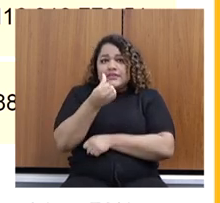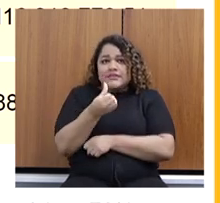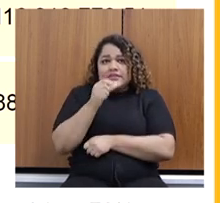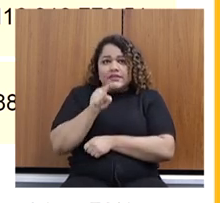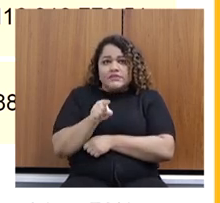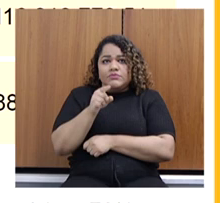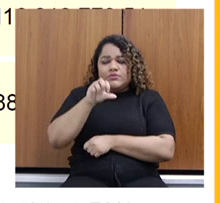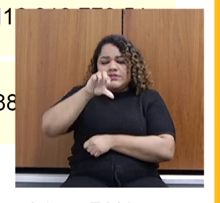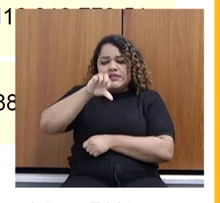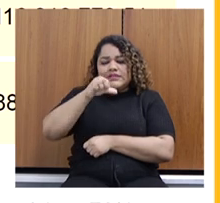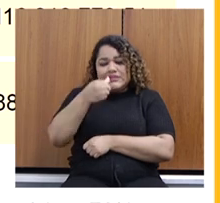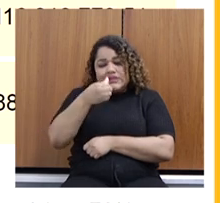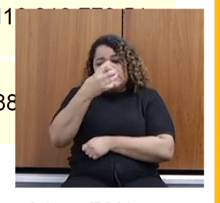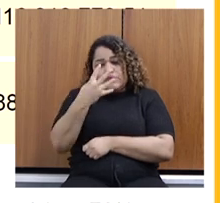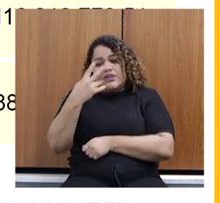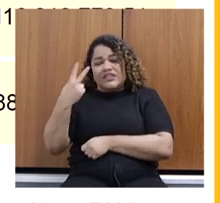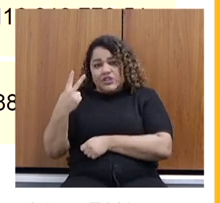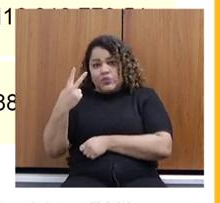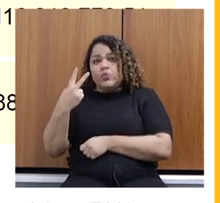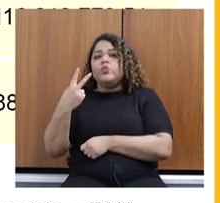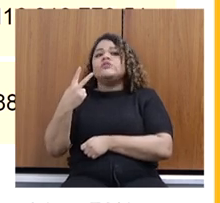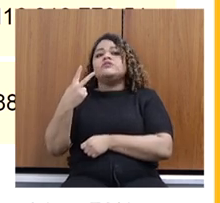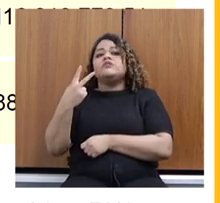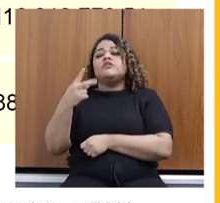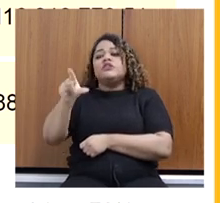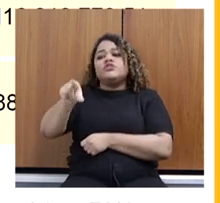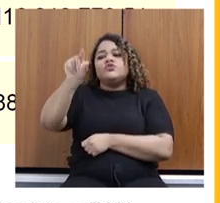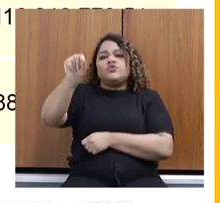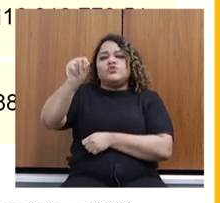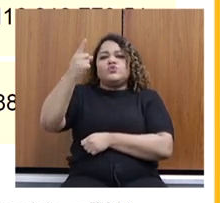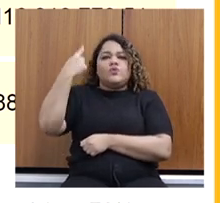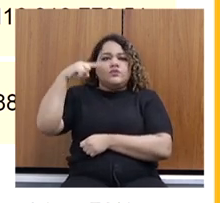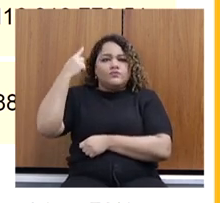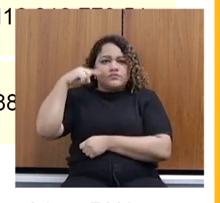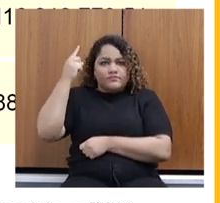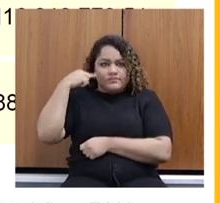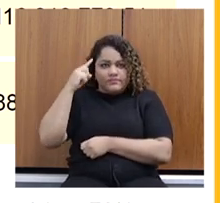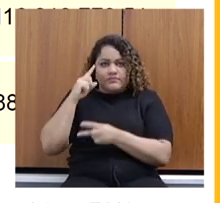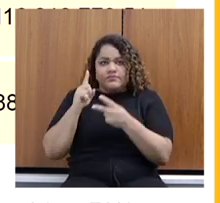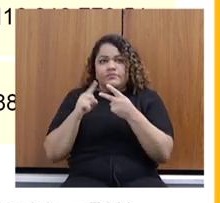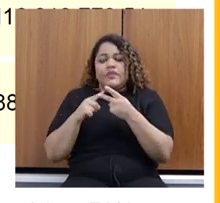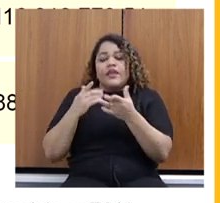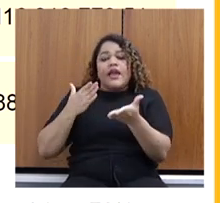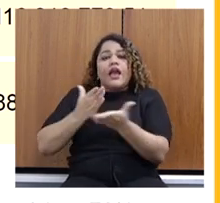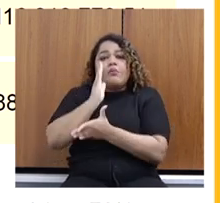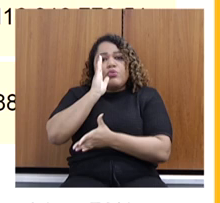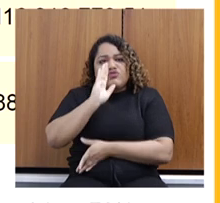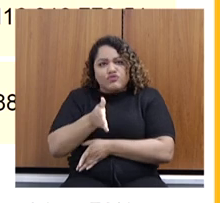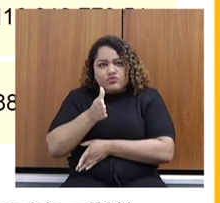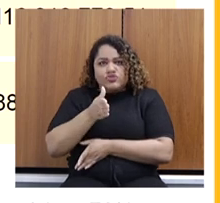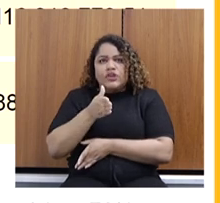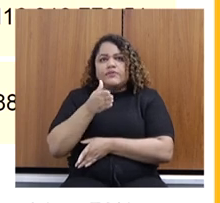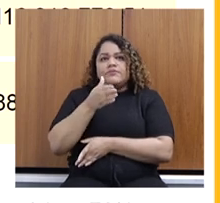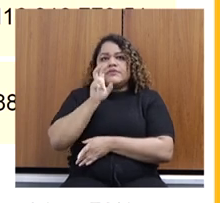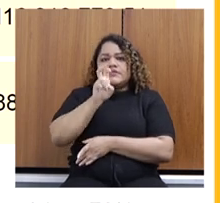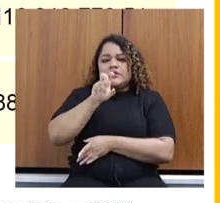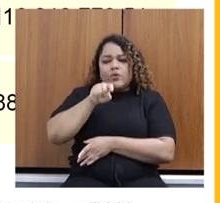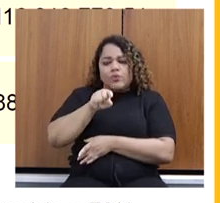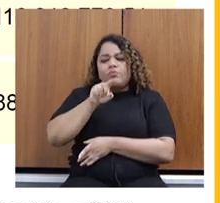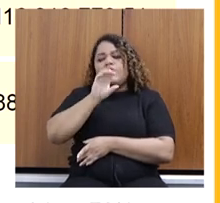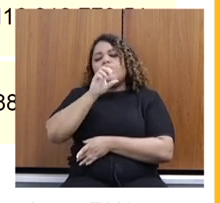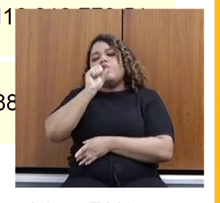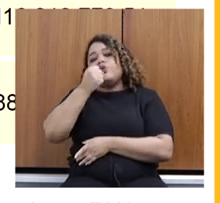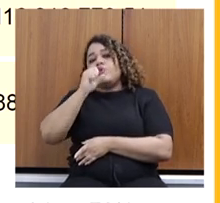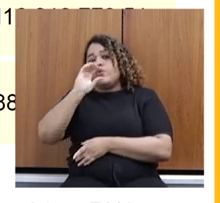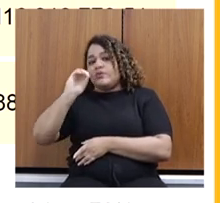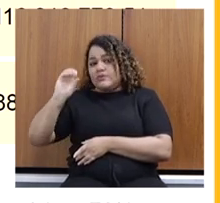6.942 indicações de deputados. Nós já temos aprovadas mais de 5.800 indicações e já foram